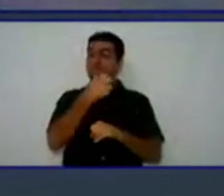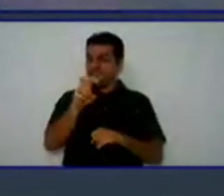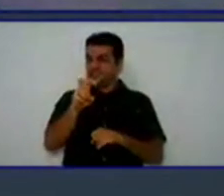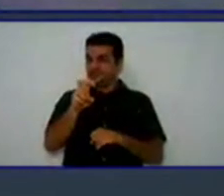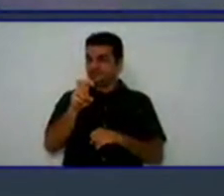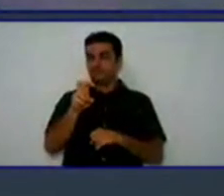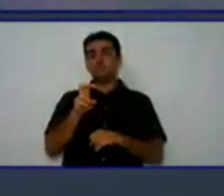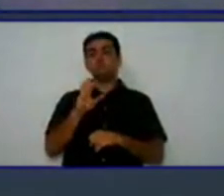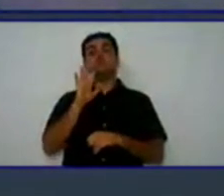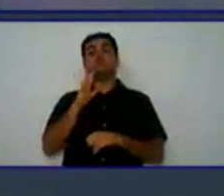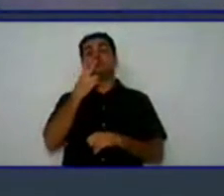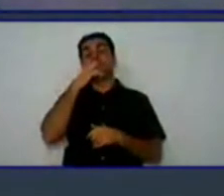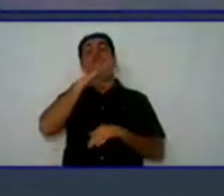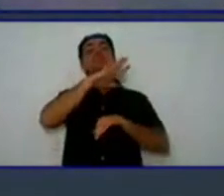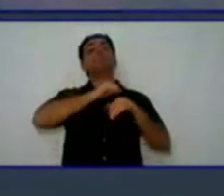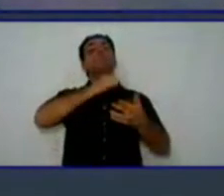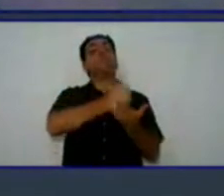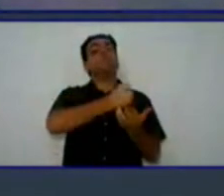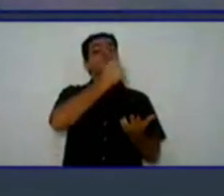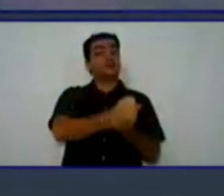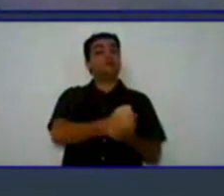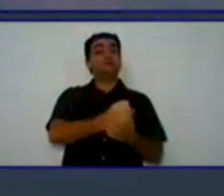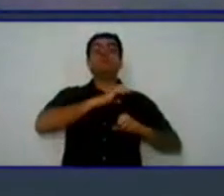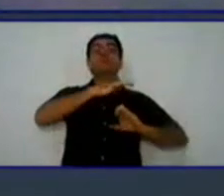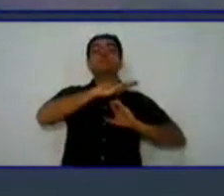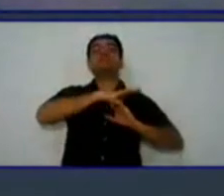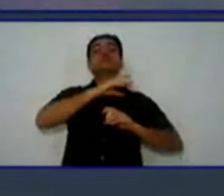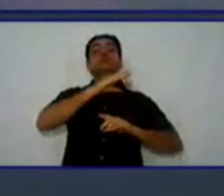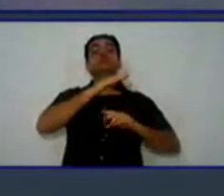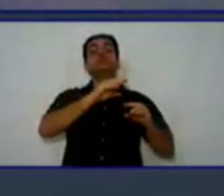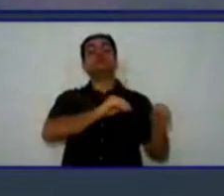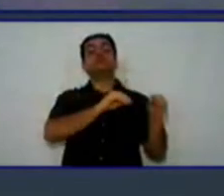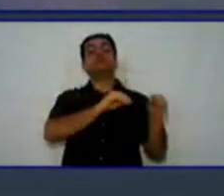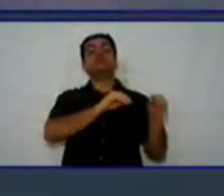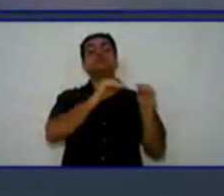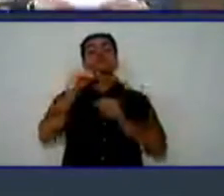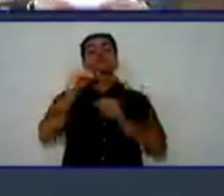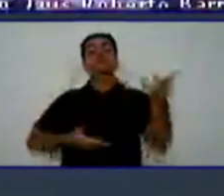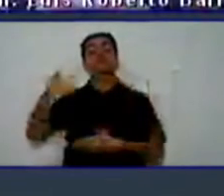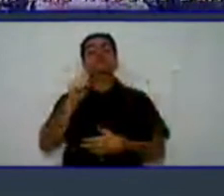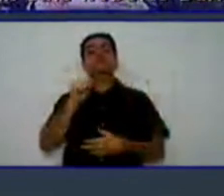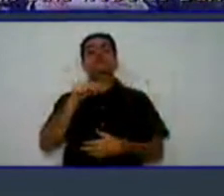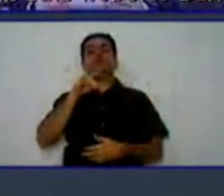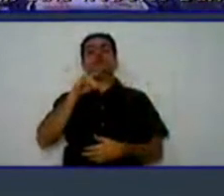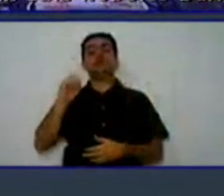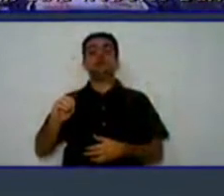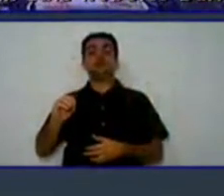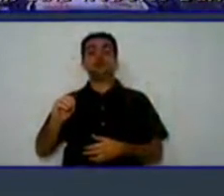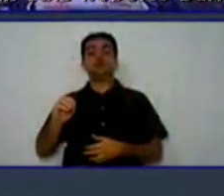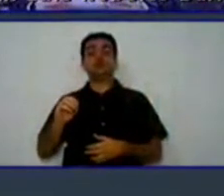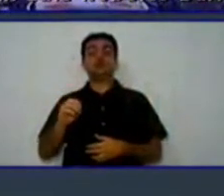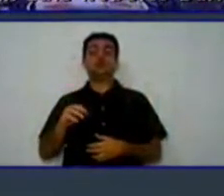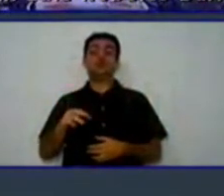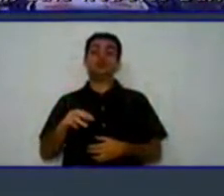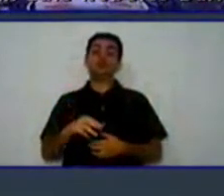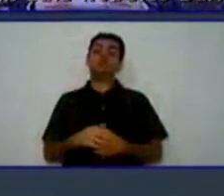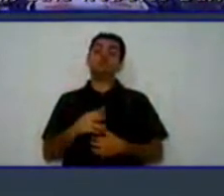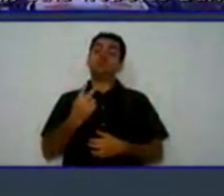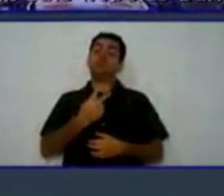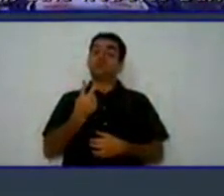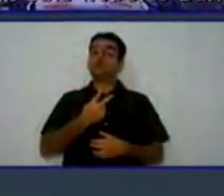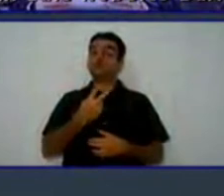No caso, seria a contratação das empresas Sistema de Logística Virtual e Planalto, Marketing e Serviços Limitados. Essas